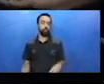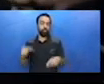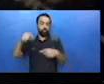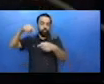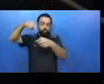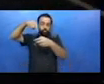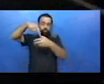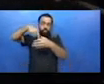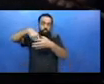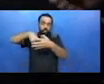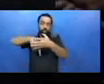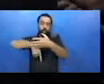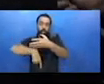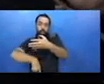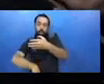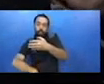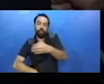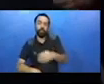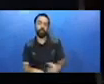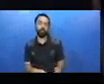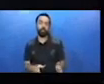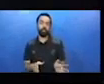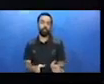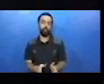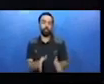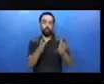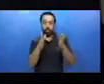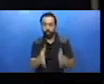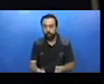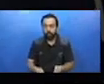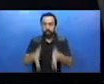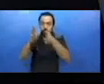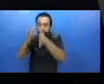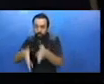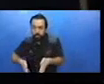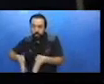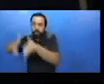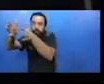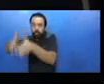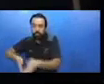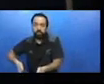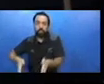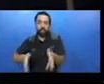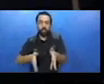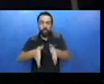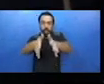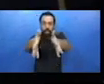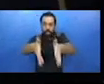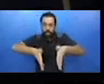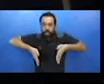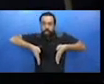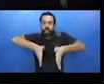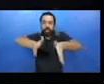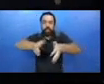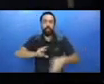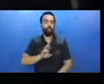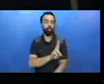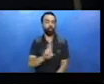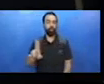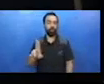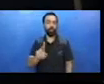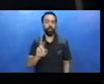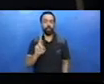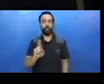fundas e elas são separadas por raias. Então, cada espacinho aonde o competidor compete, né,